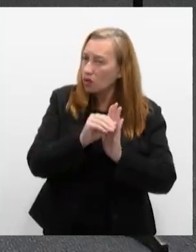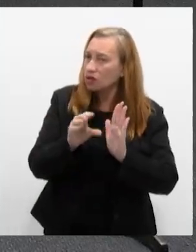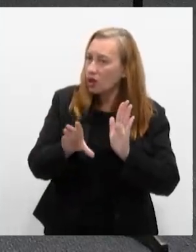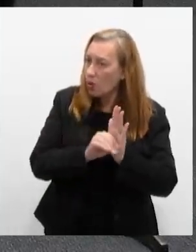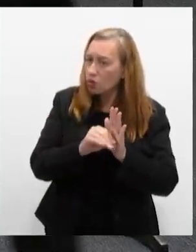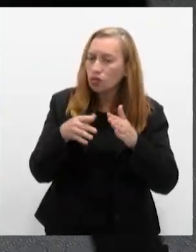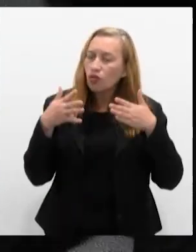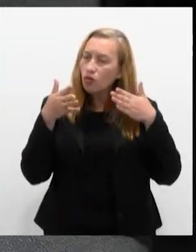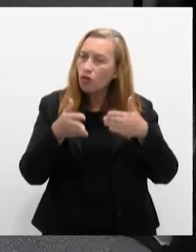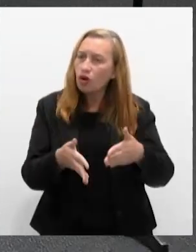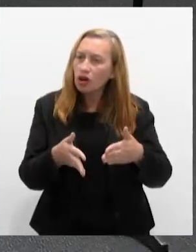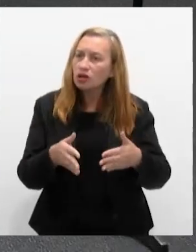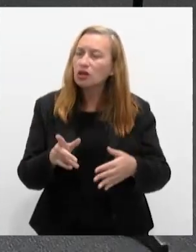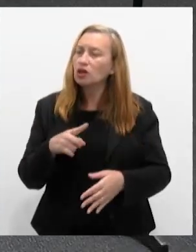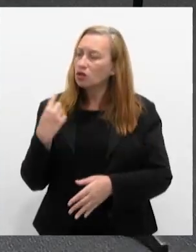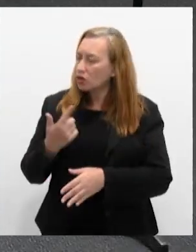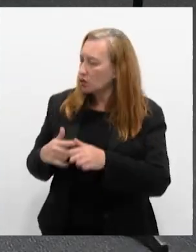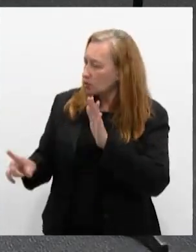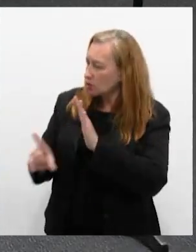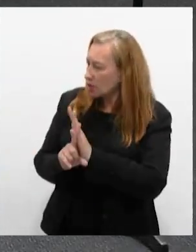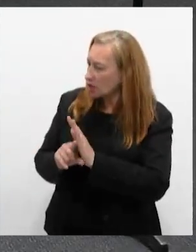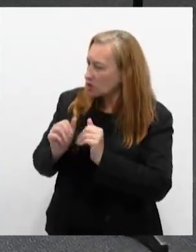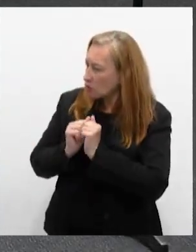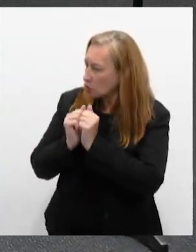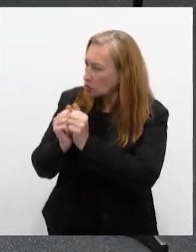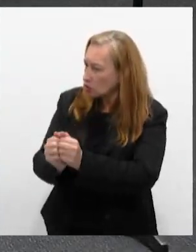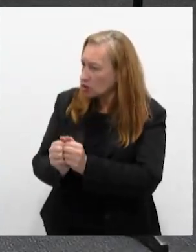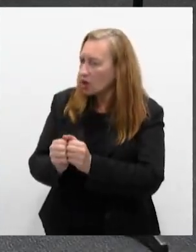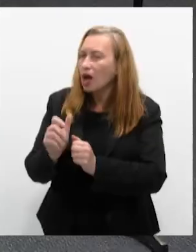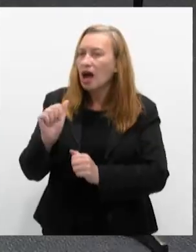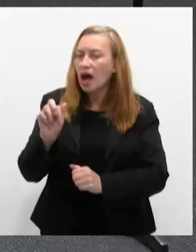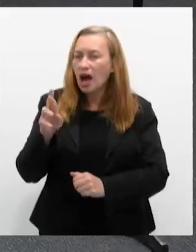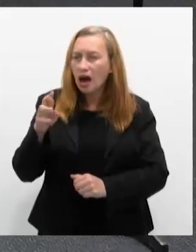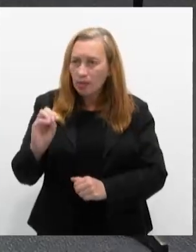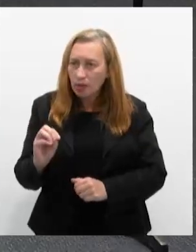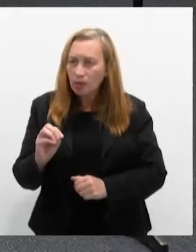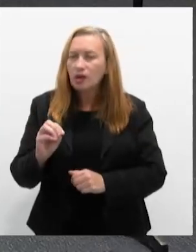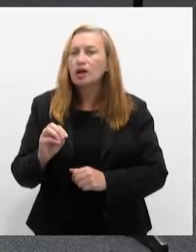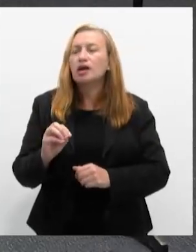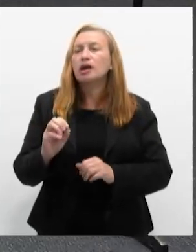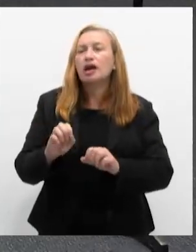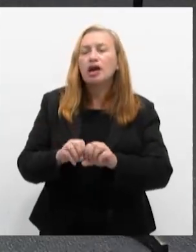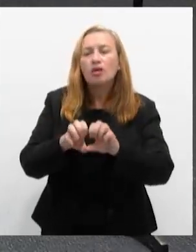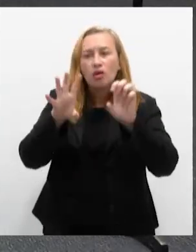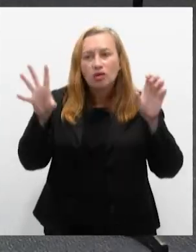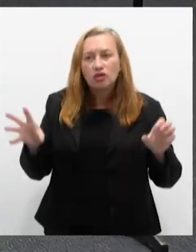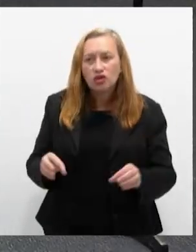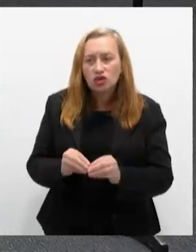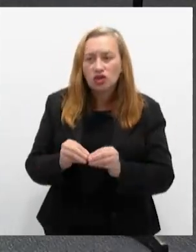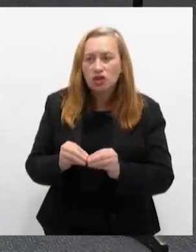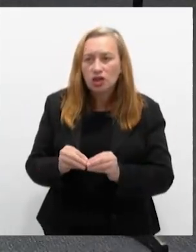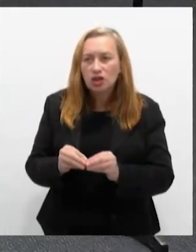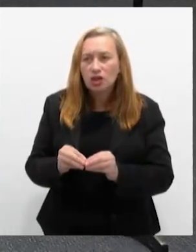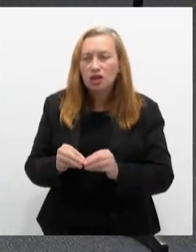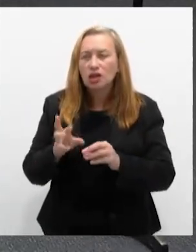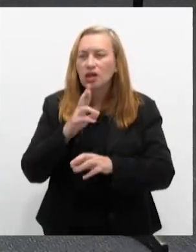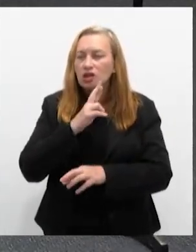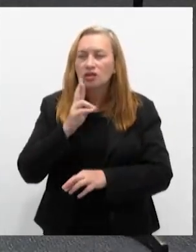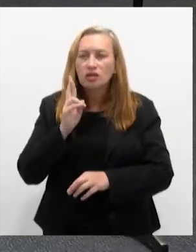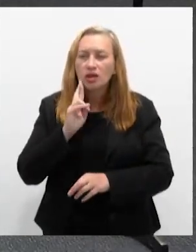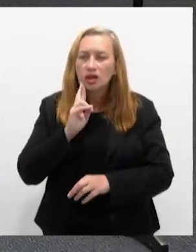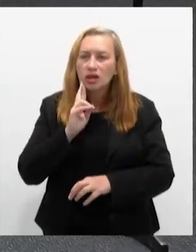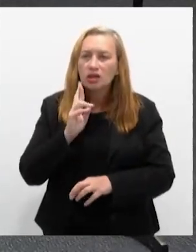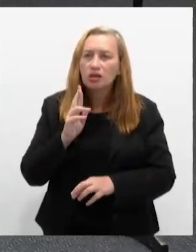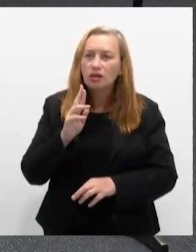sobre isso, sobre agricultura familiar, agroecologia, restaurantes populares. Então, Vossa Excelência está certíssima. Eu quero dizer